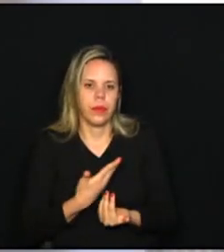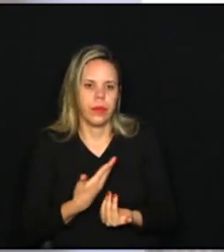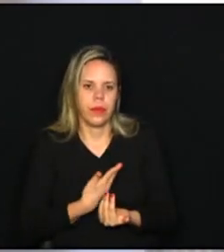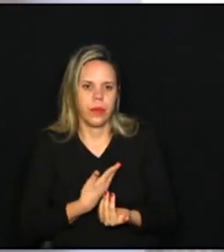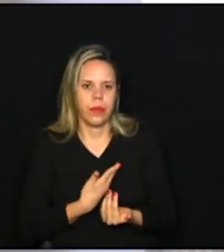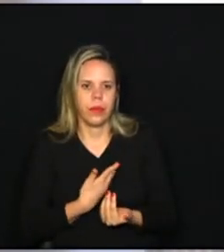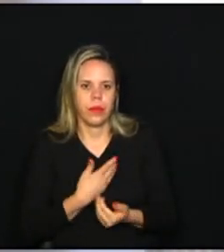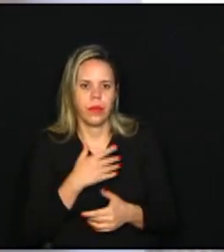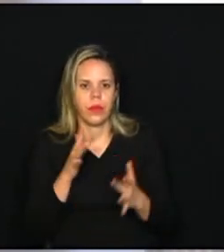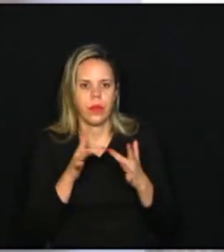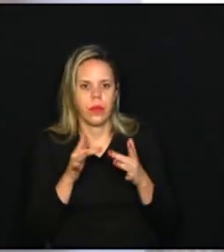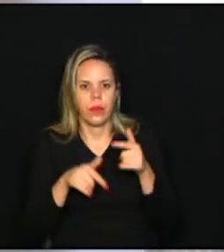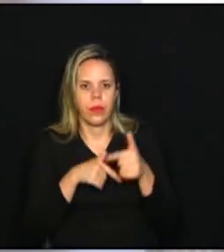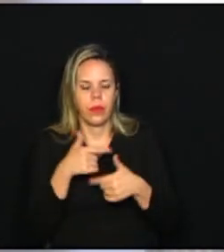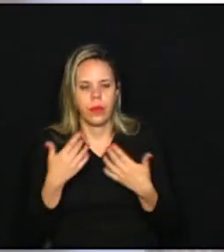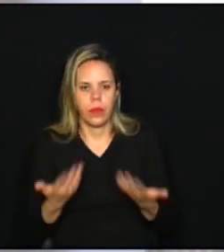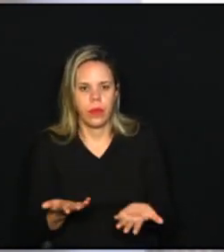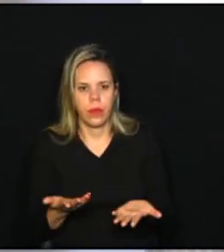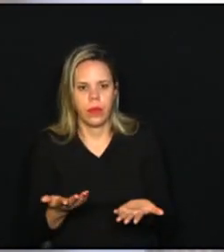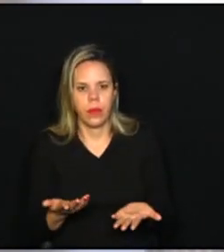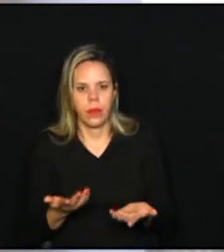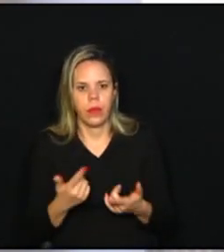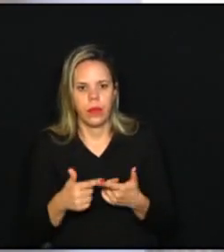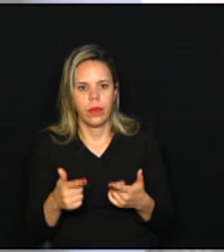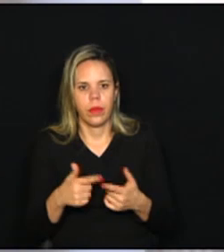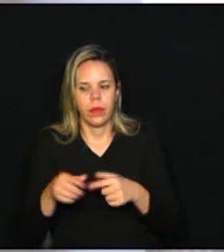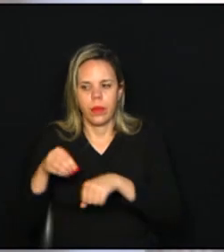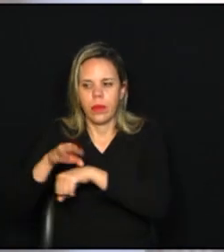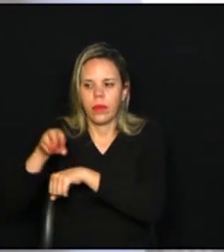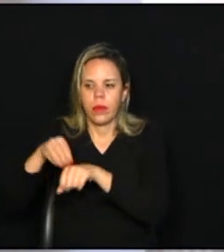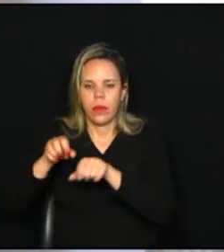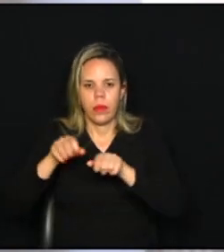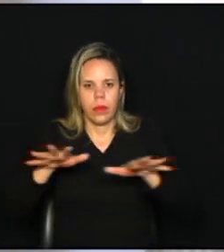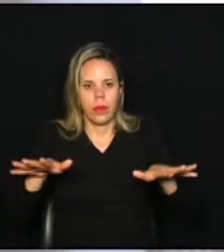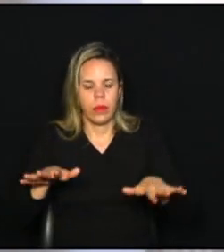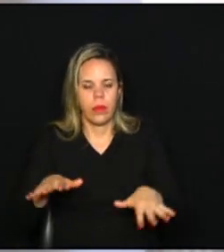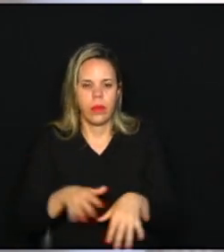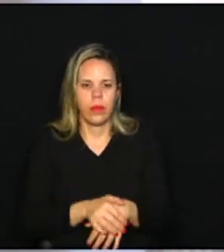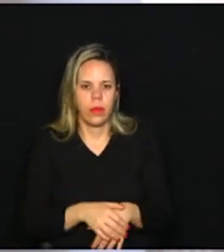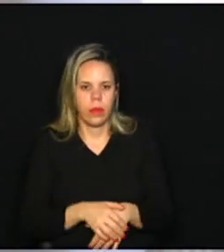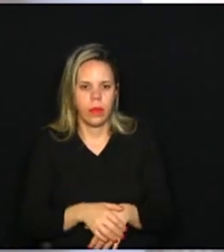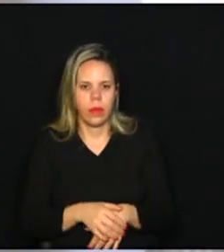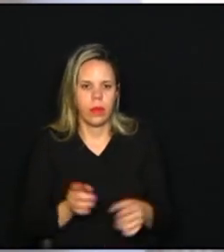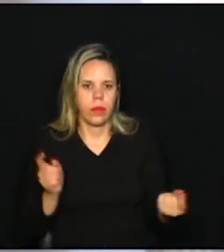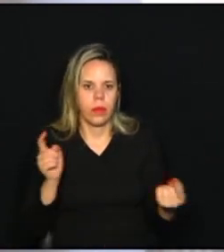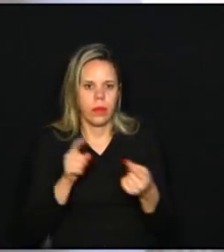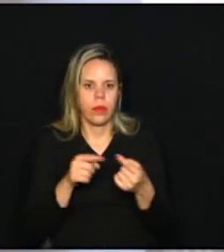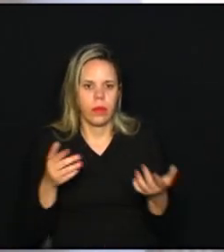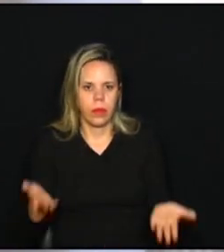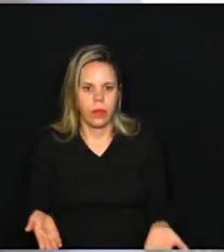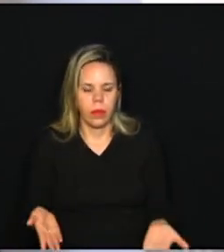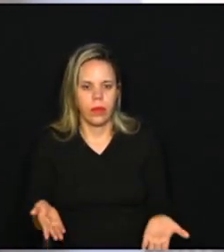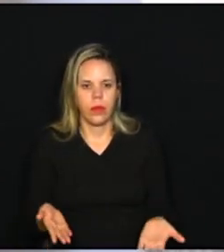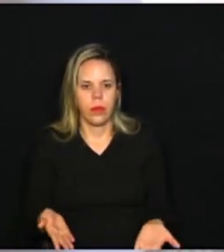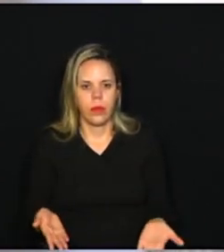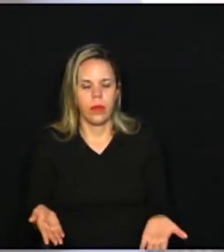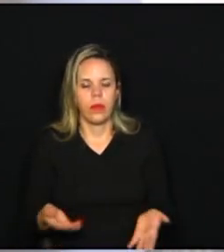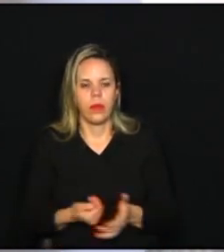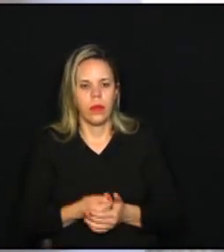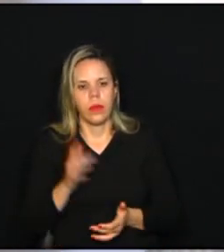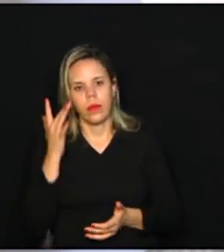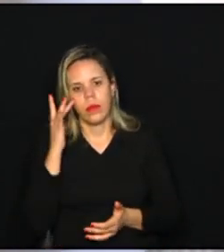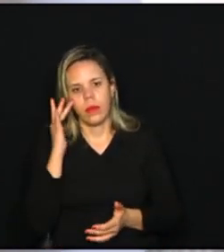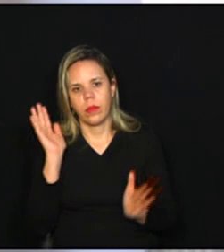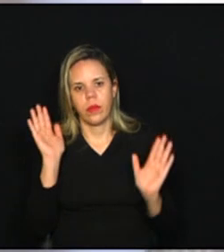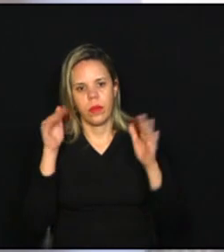de trabalho e causando a transmissão. Nesse sentido, aqui para ir muito para que eu acho que é o